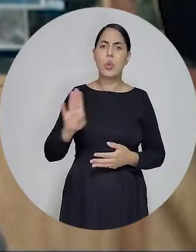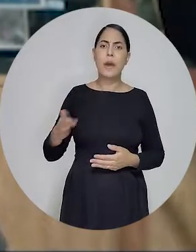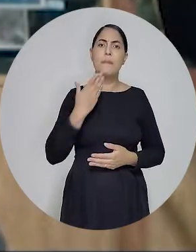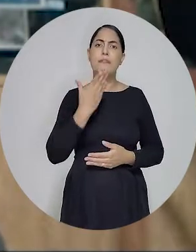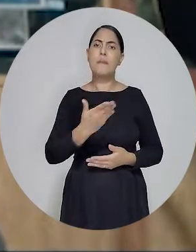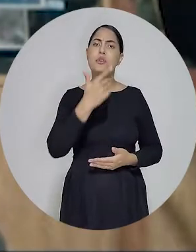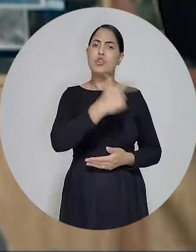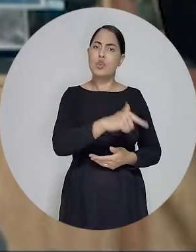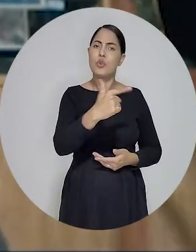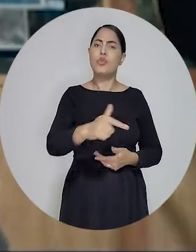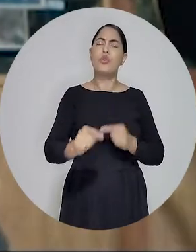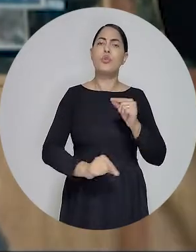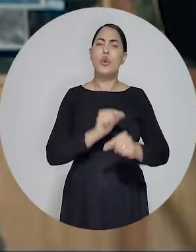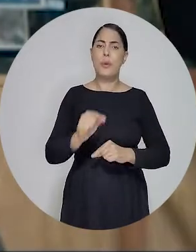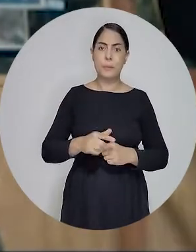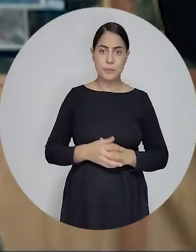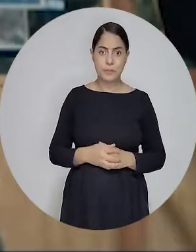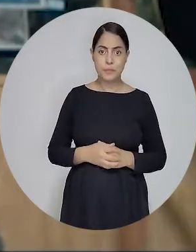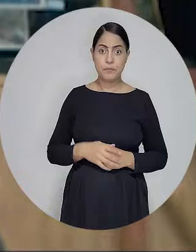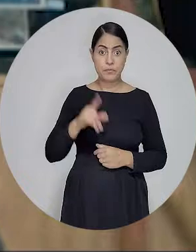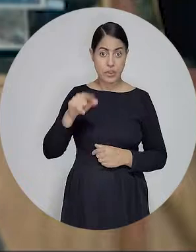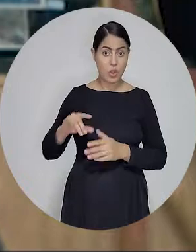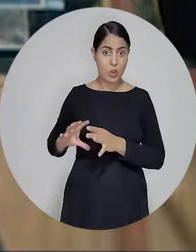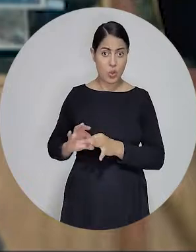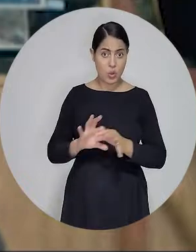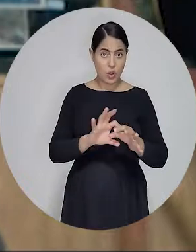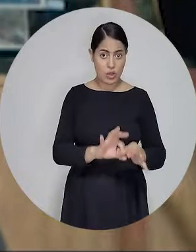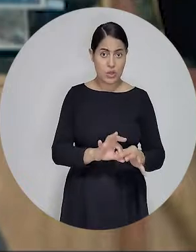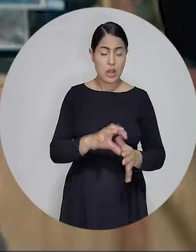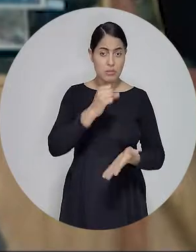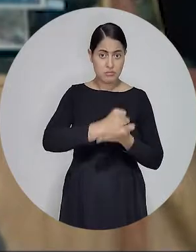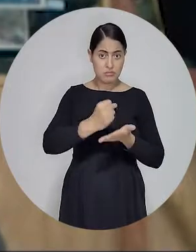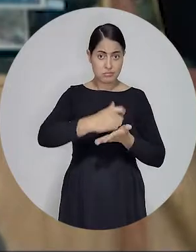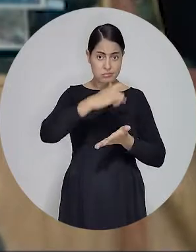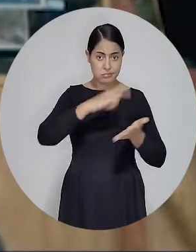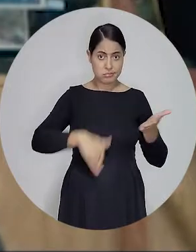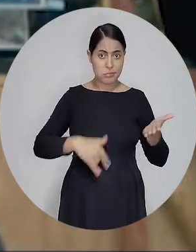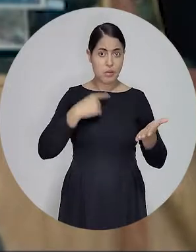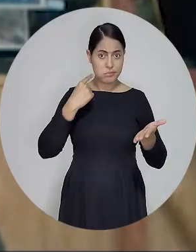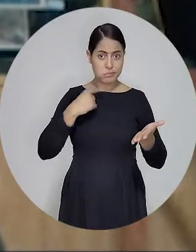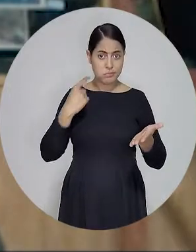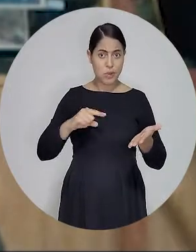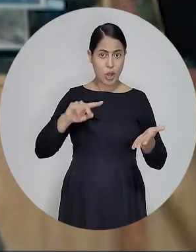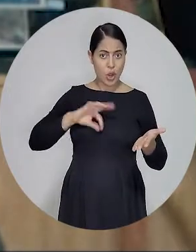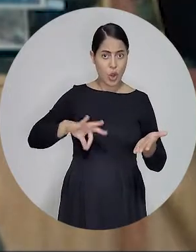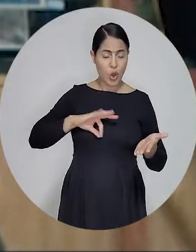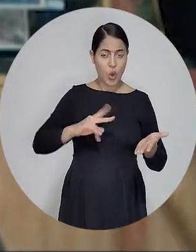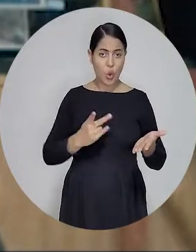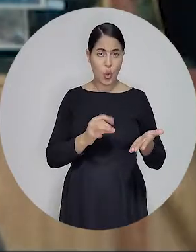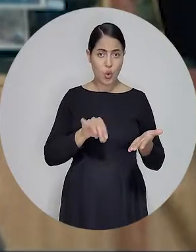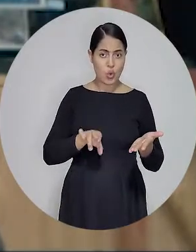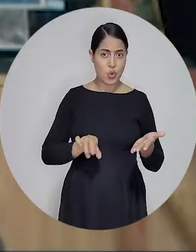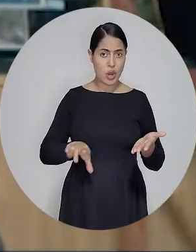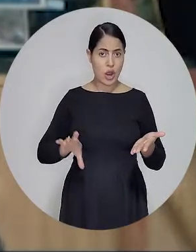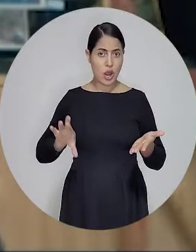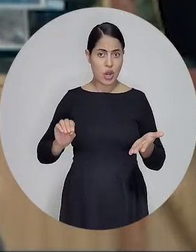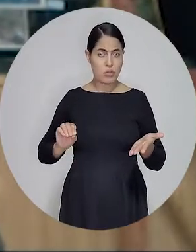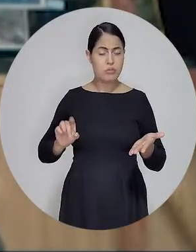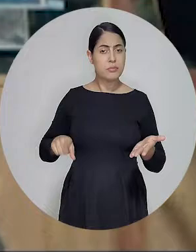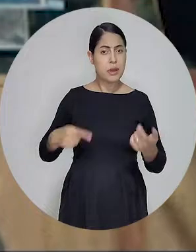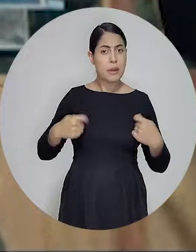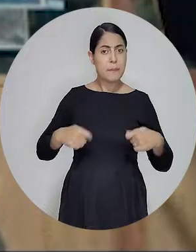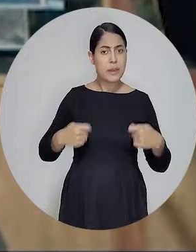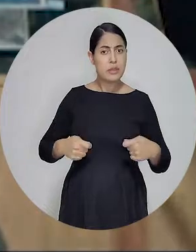a OAB vem reiteradamente requerendo? Que os créditos honorários advocatícios contratuais retidos,